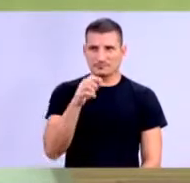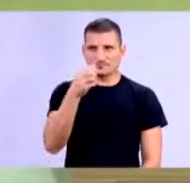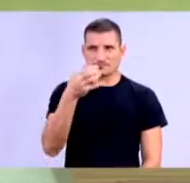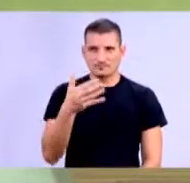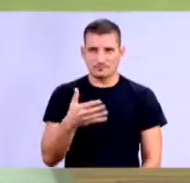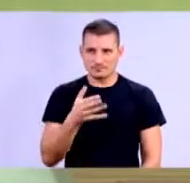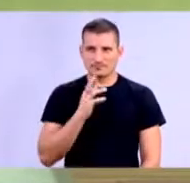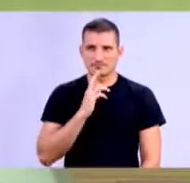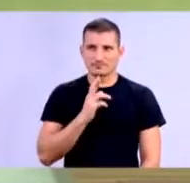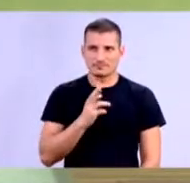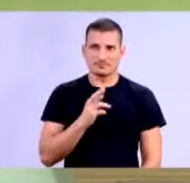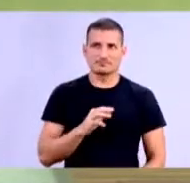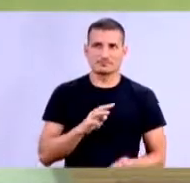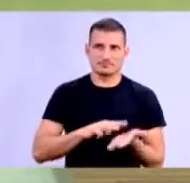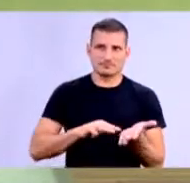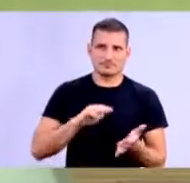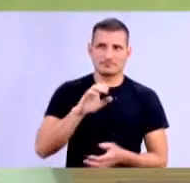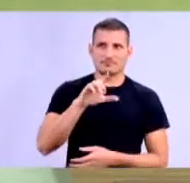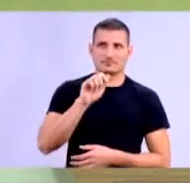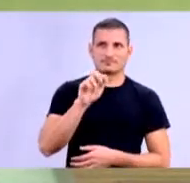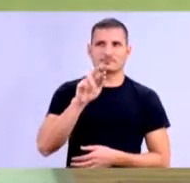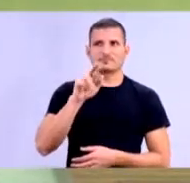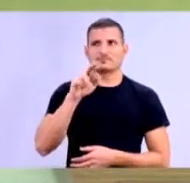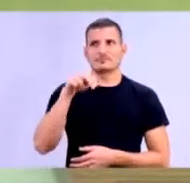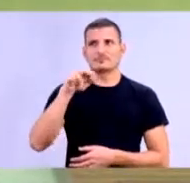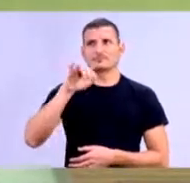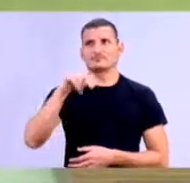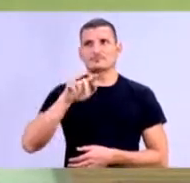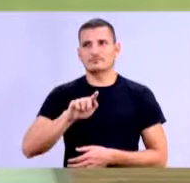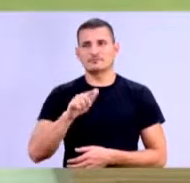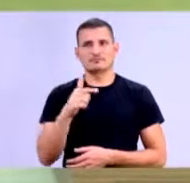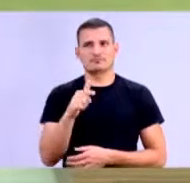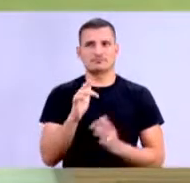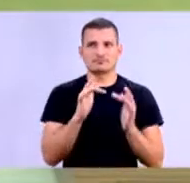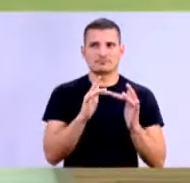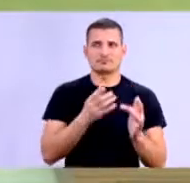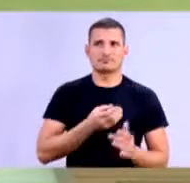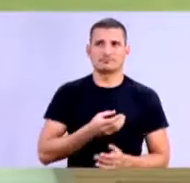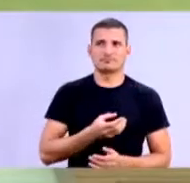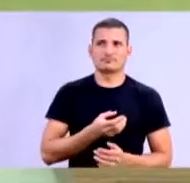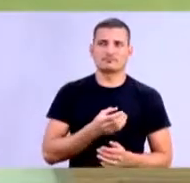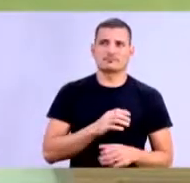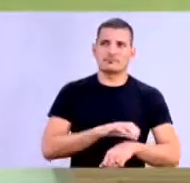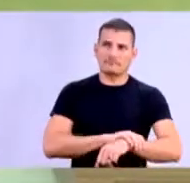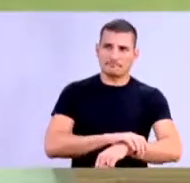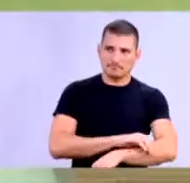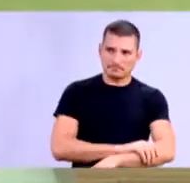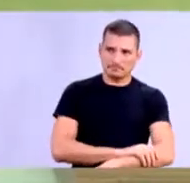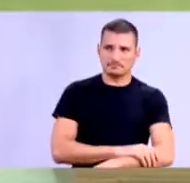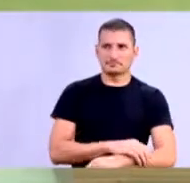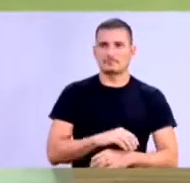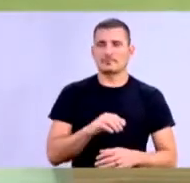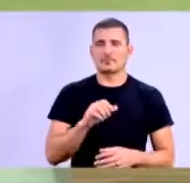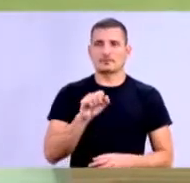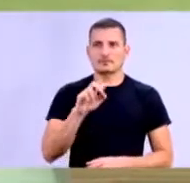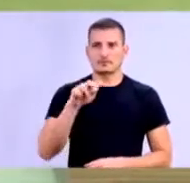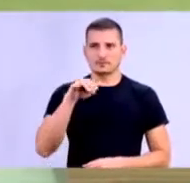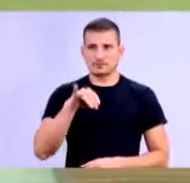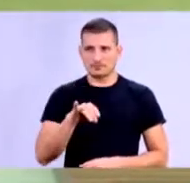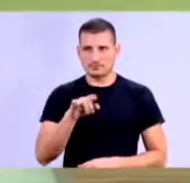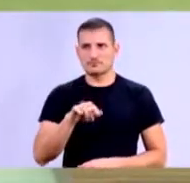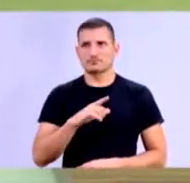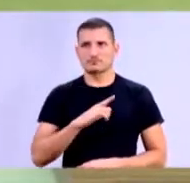metodologia e-learning não tem contato físico, certo, né, porém a semipresencial é combinado com os